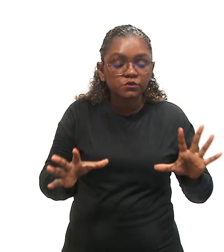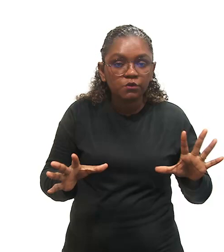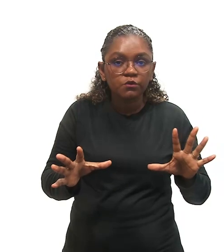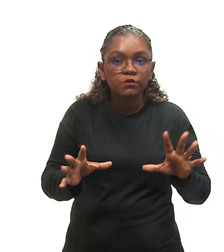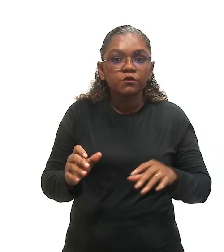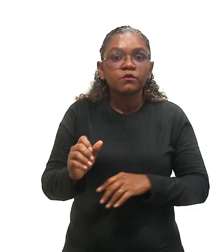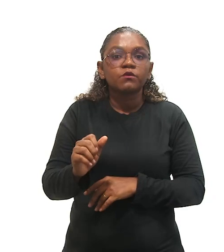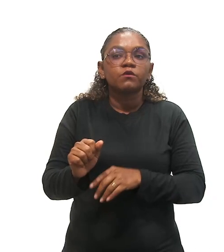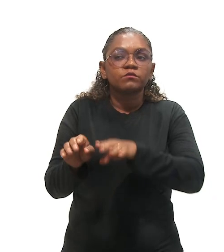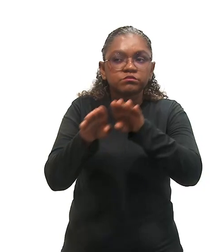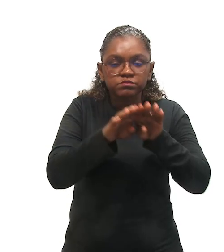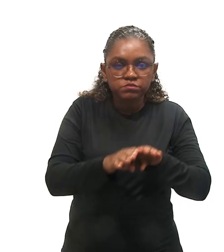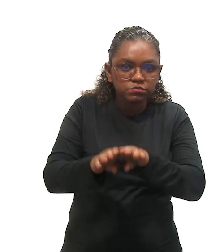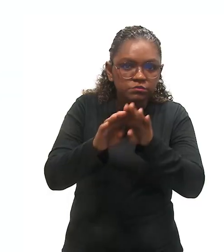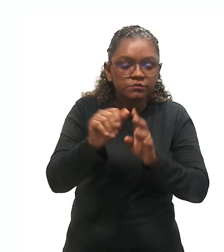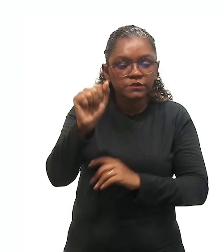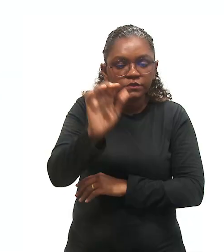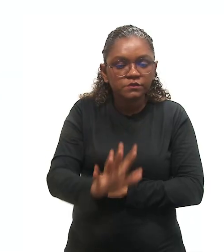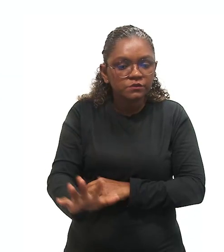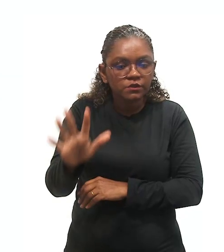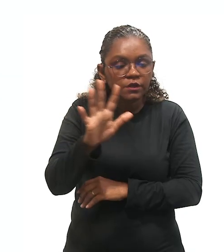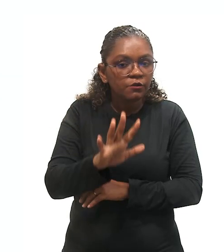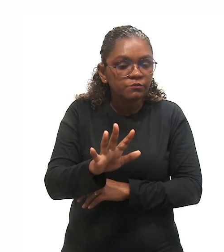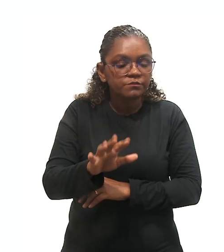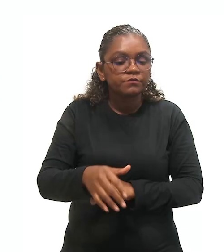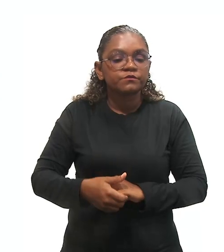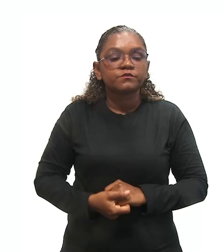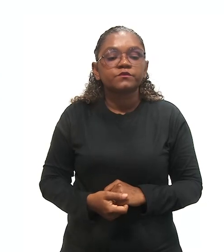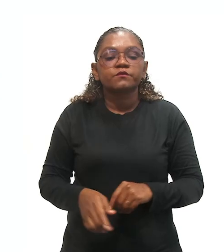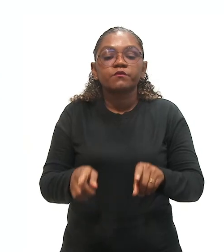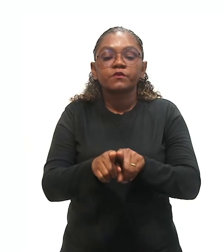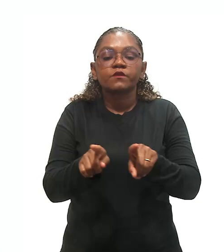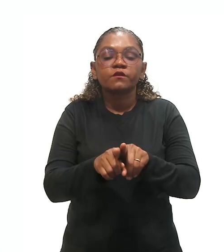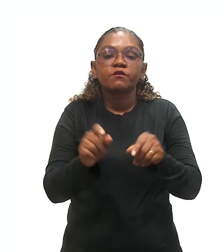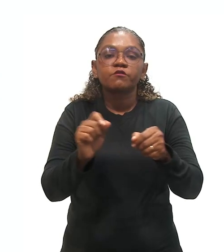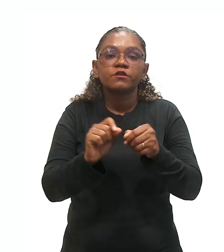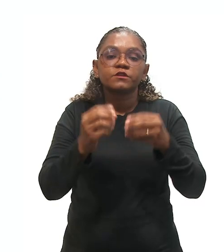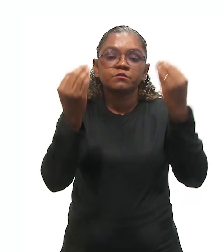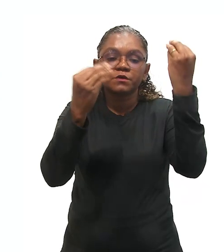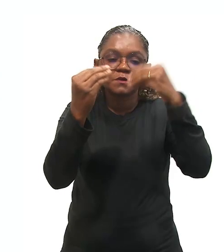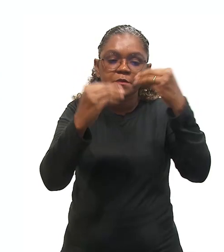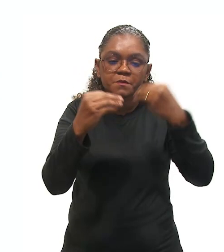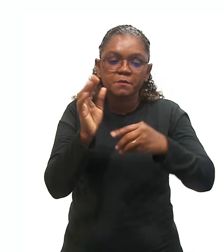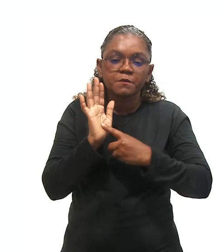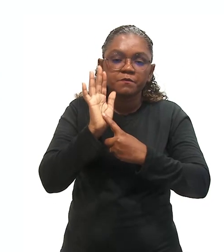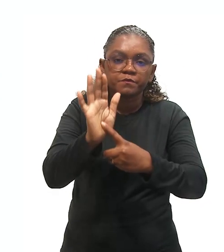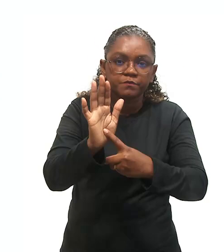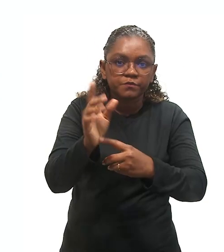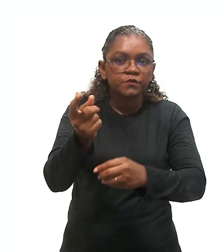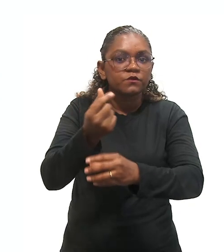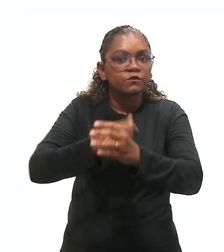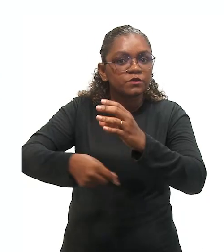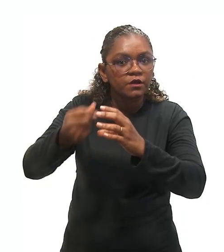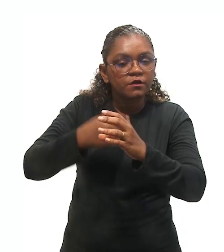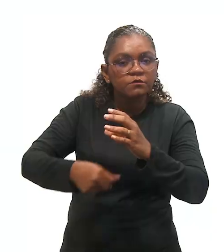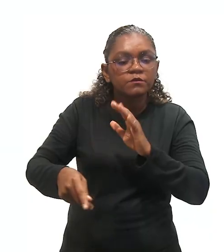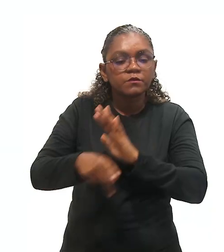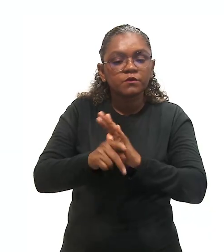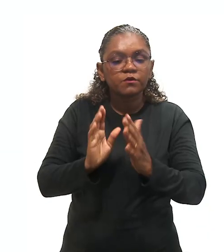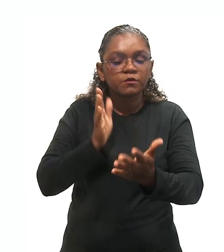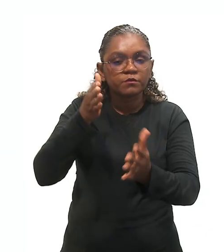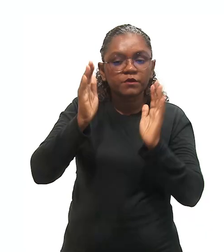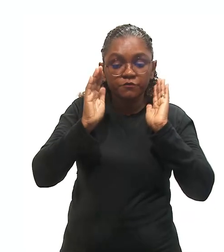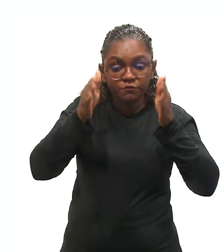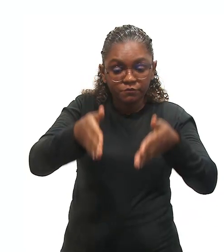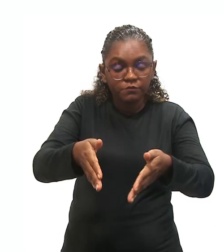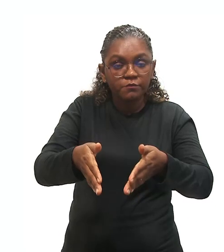contas públicas, permitir a elaboração das demonstrações contábeis aplicadas ao setor